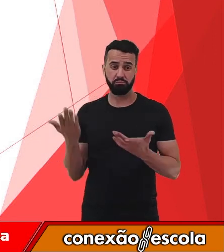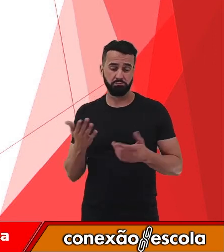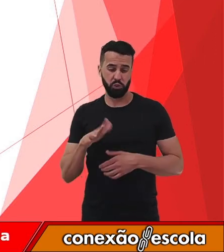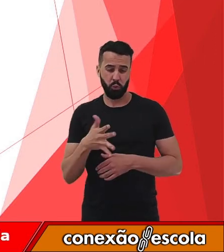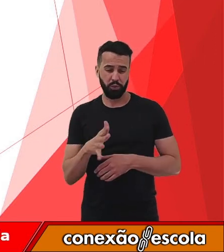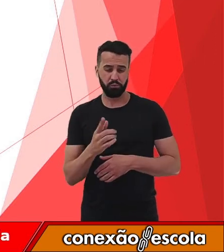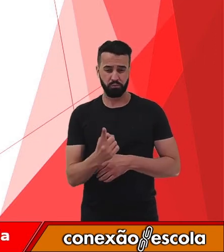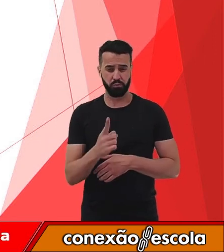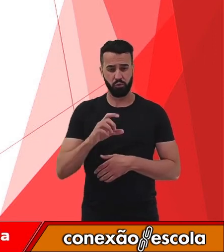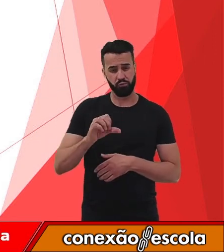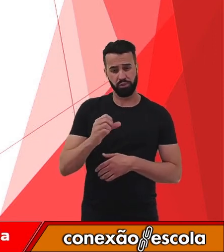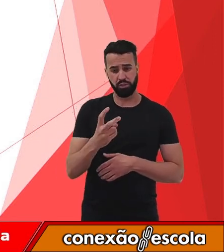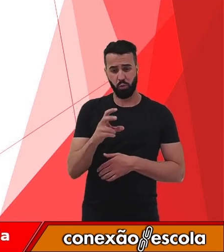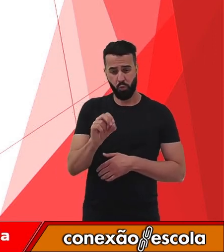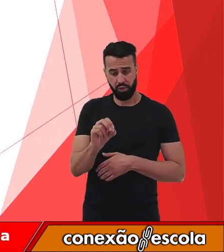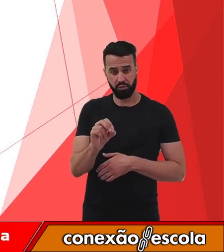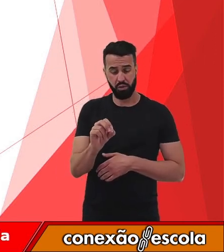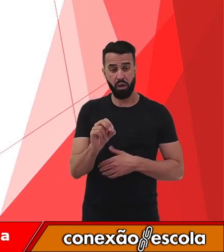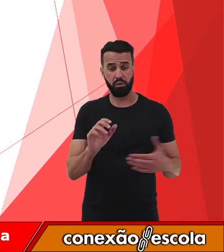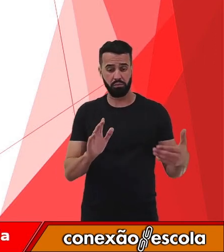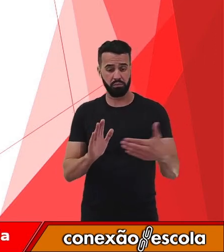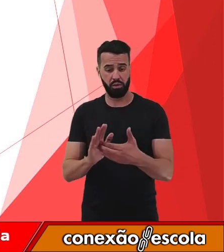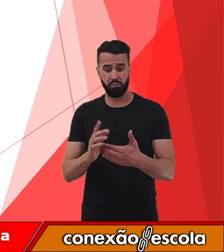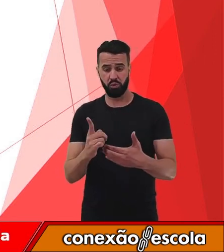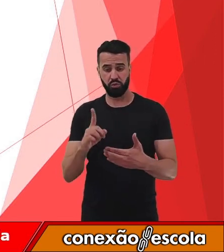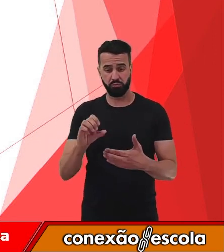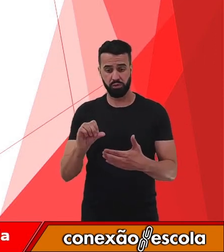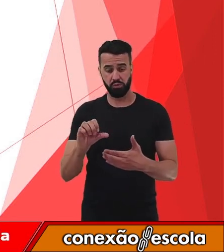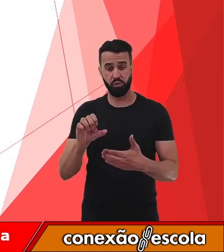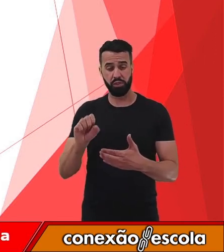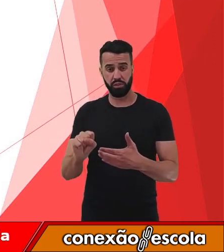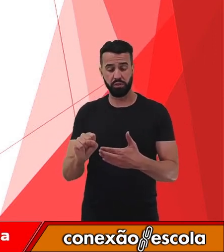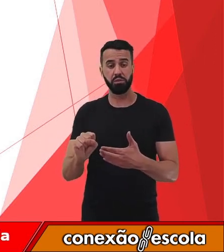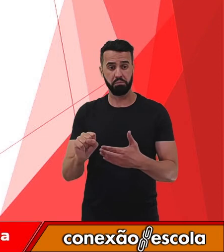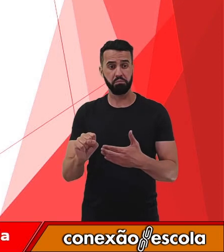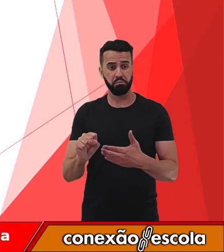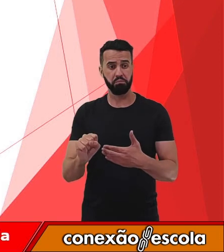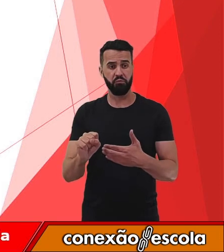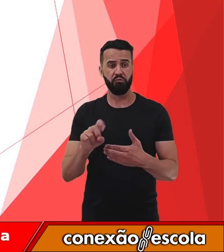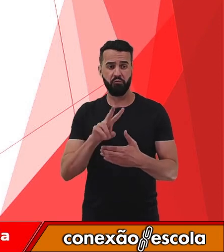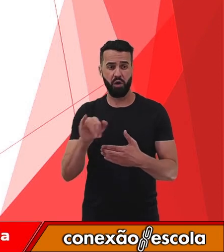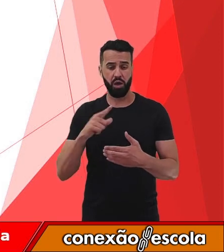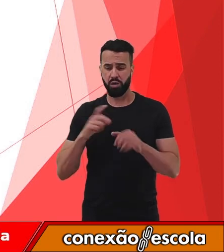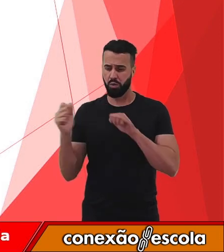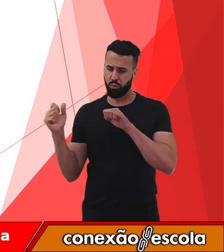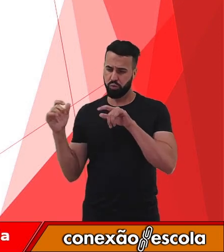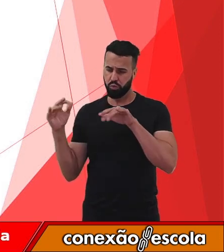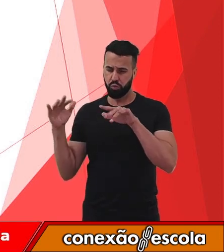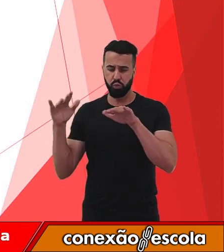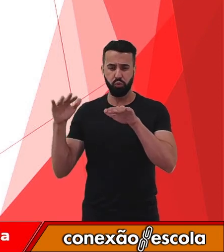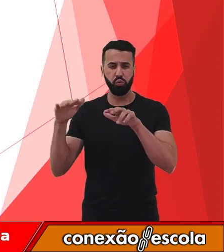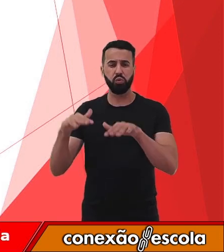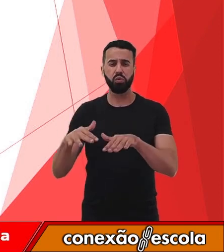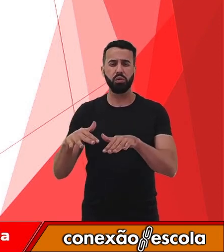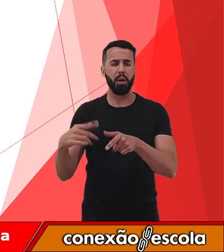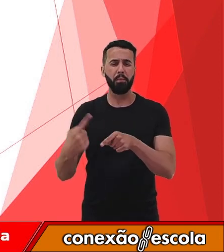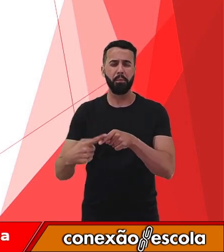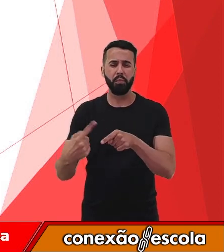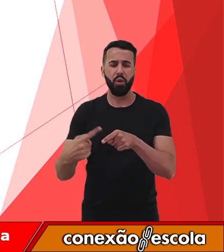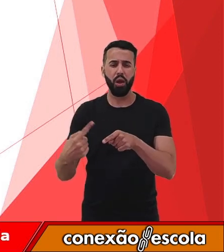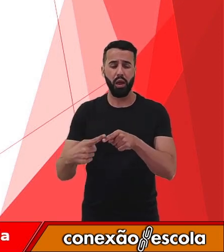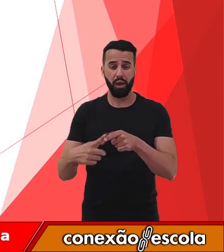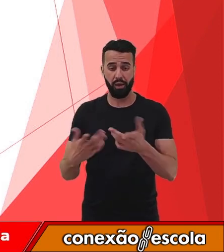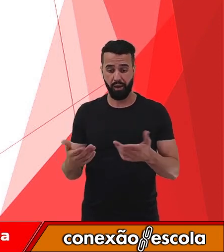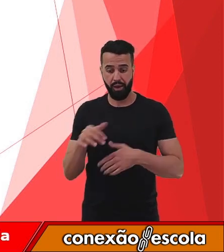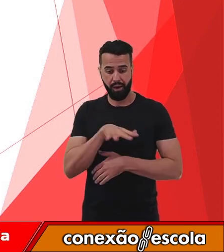de 1950 e 1980. Essa intensificação vai se dar em decorrência da expansão da